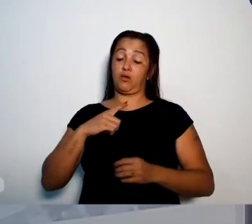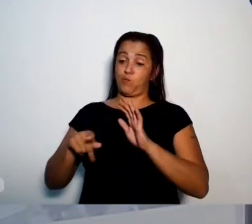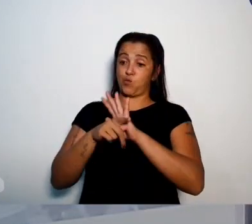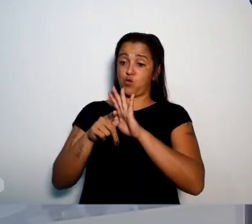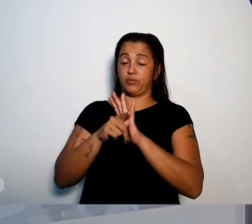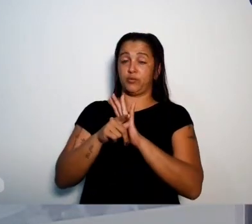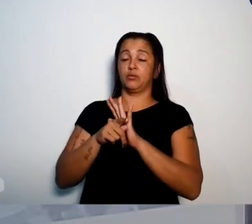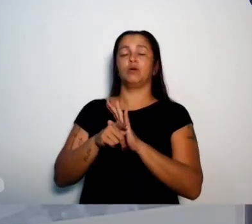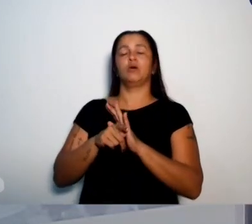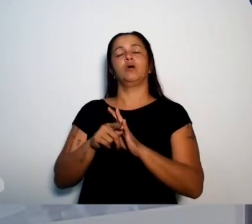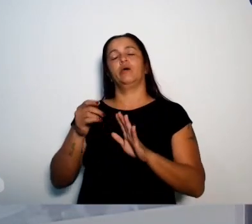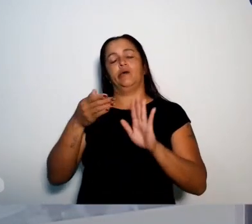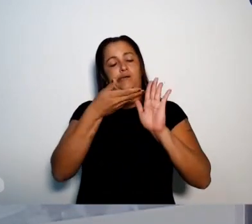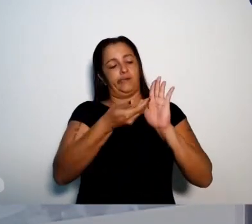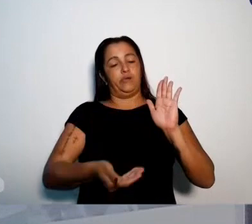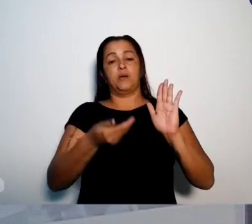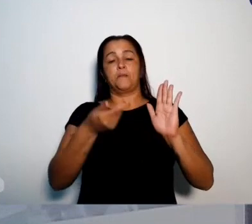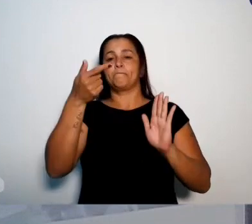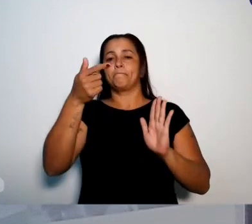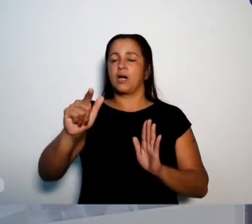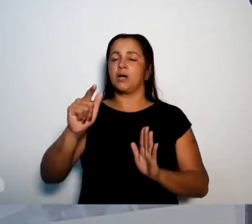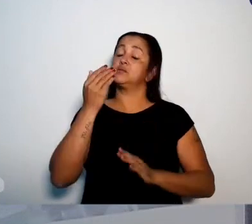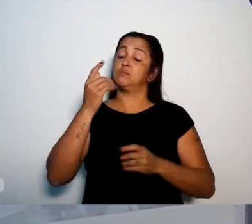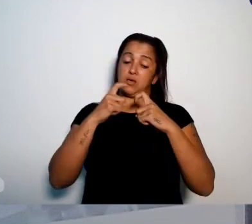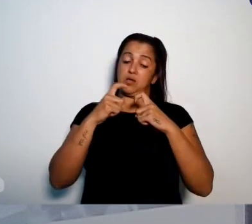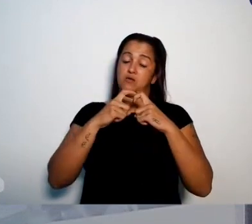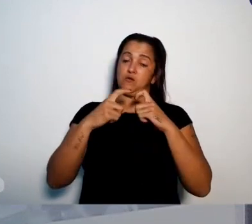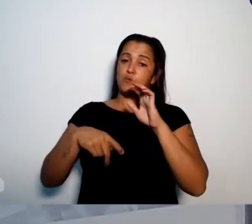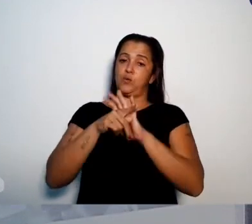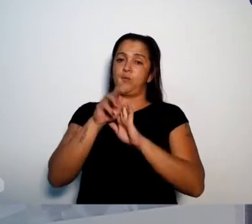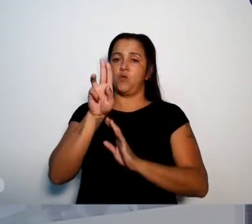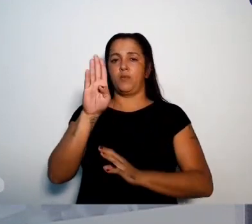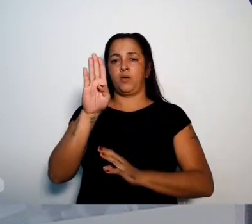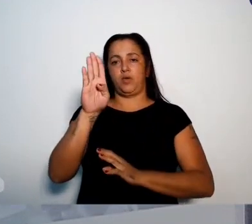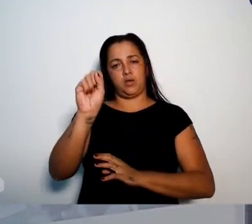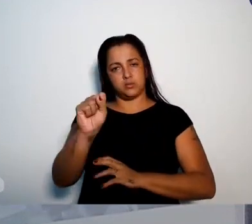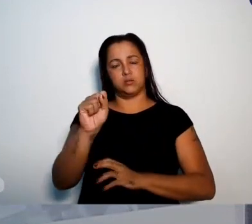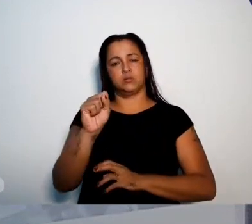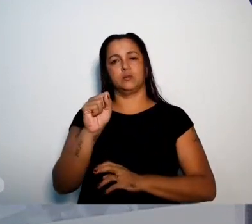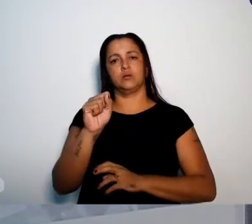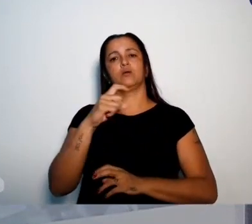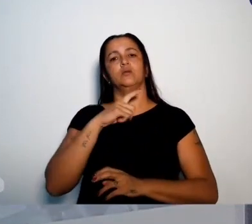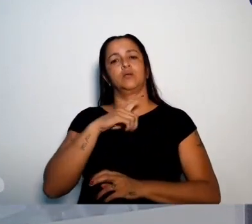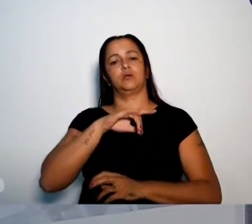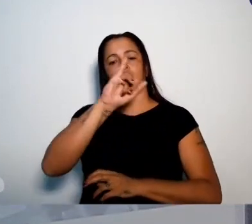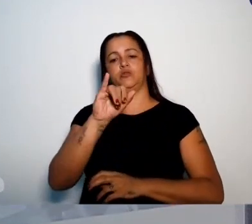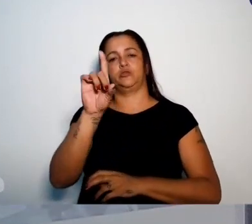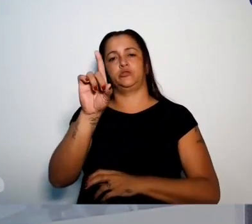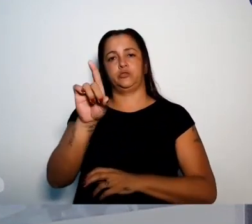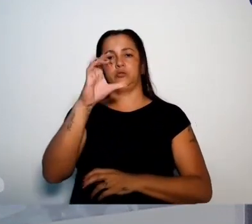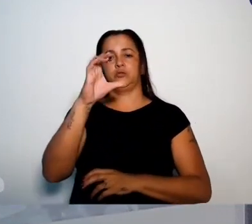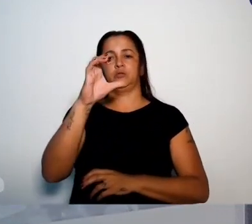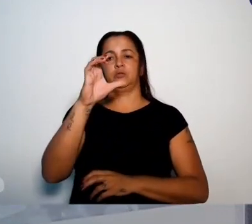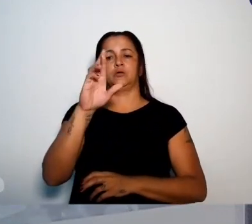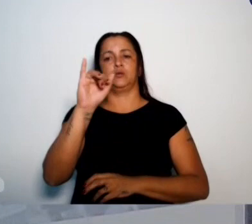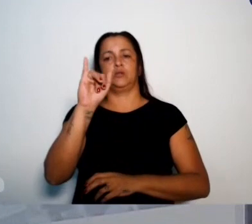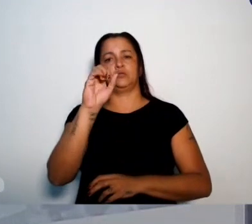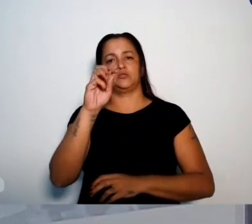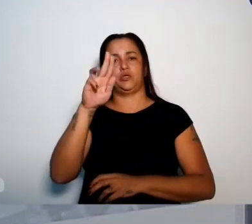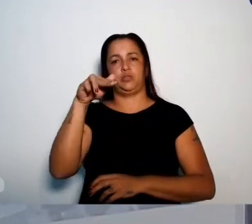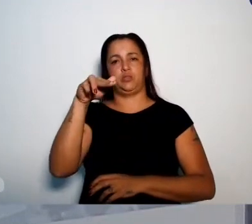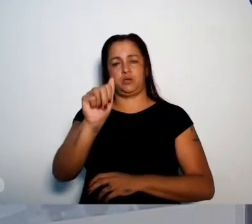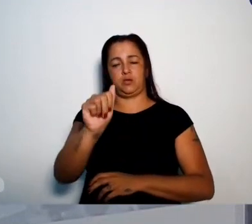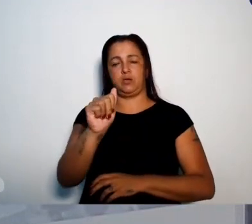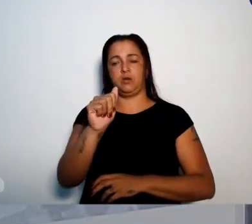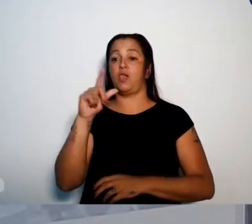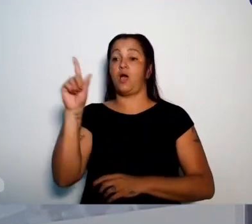mais médico no posto de saúde do Jardim Cristina, que fica ali na Coab 2.